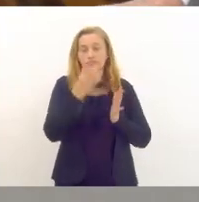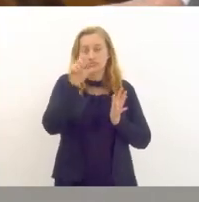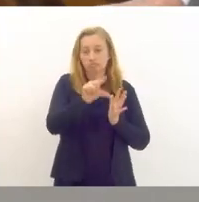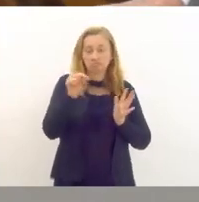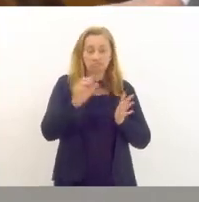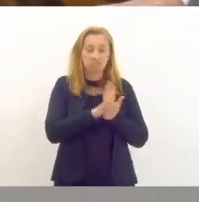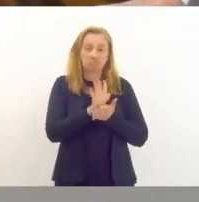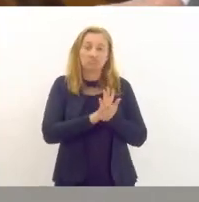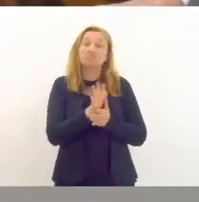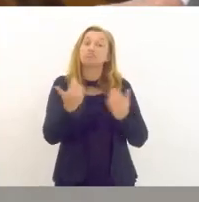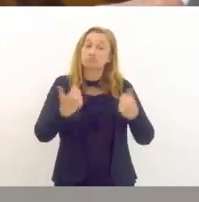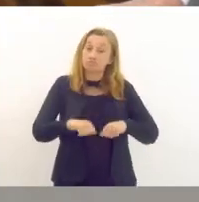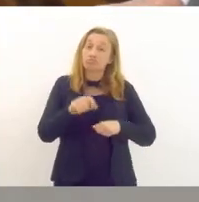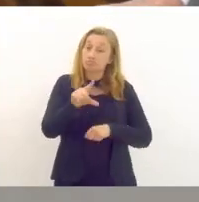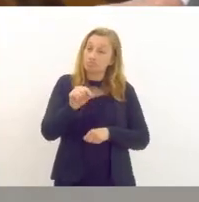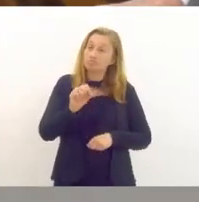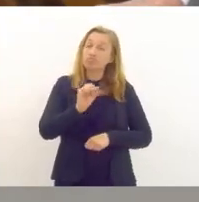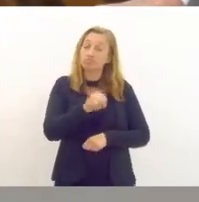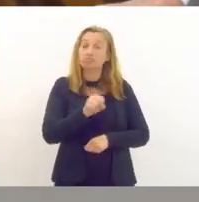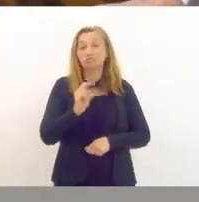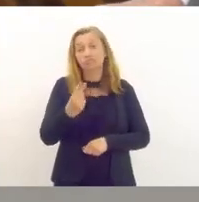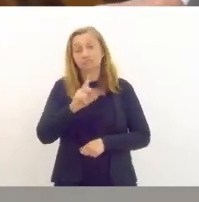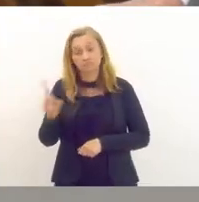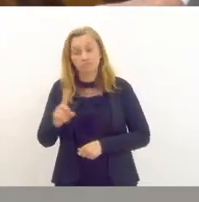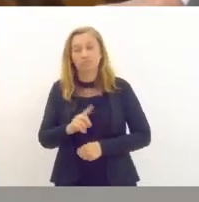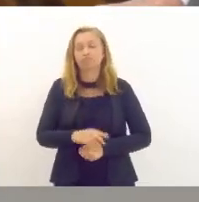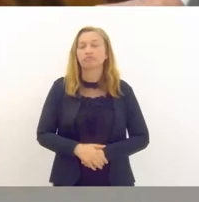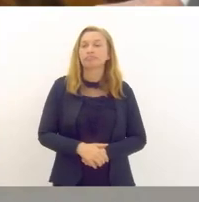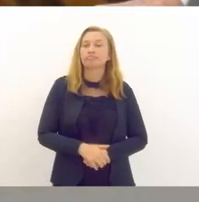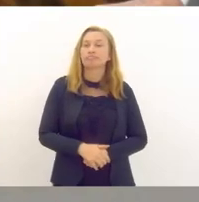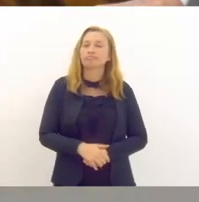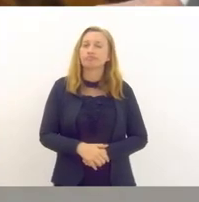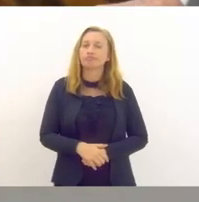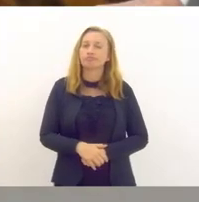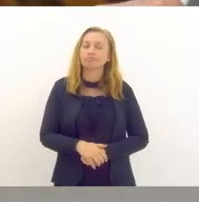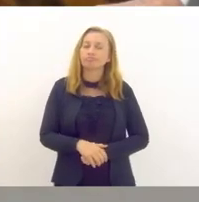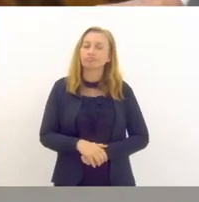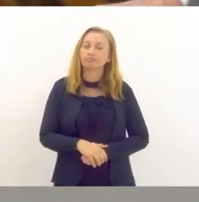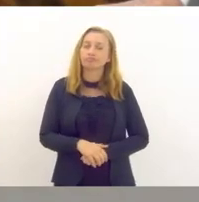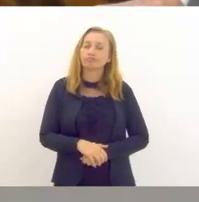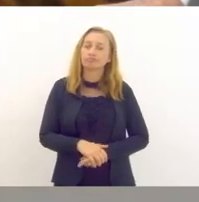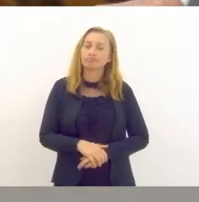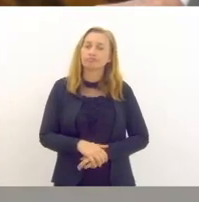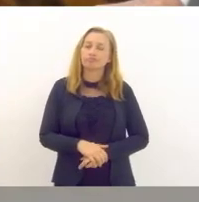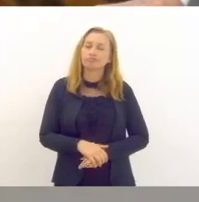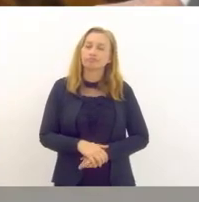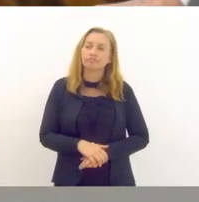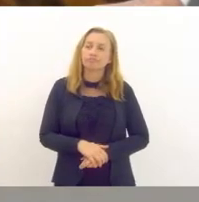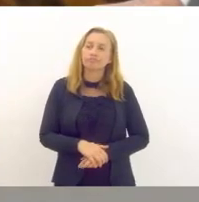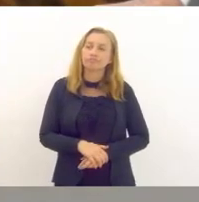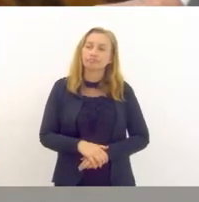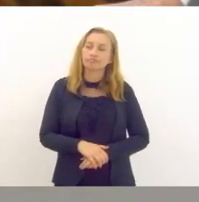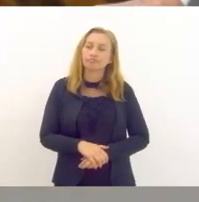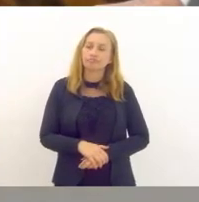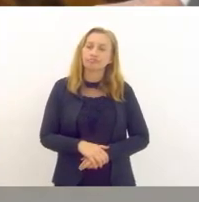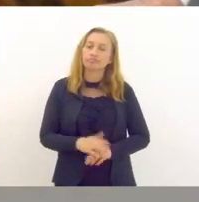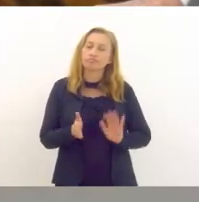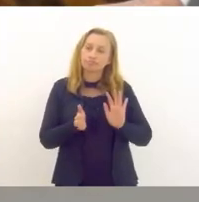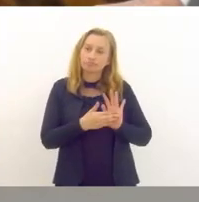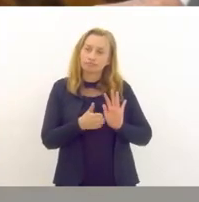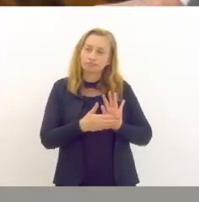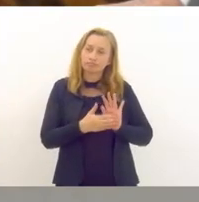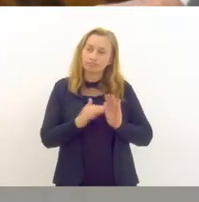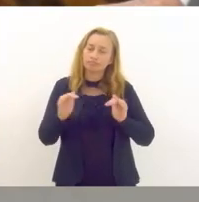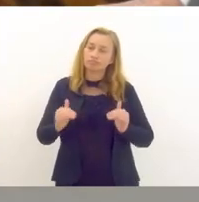a gente tem que decidir sim ou não dito isso o que que eu queria aqui propor